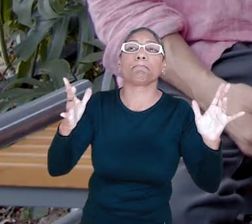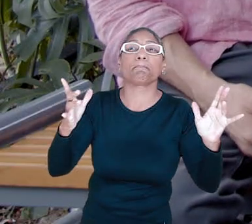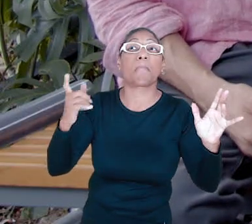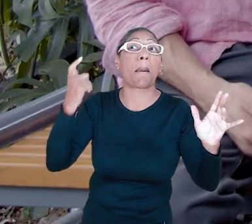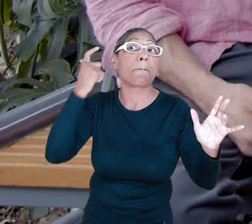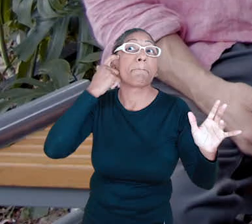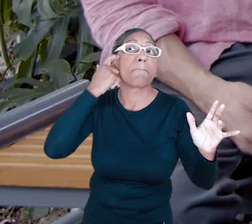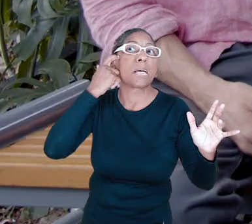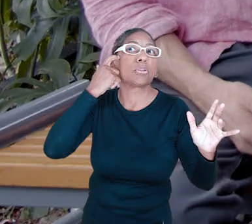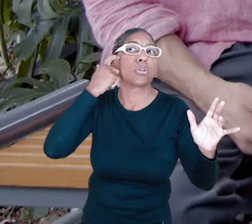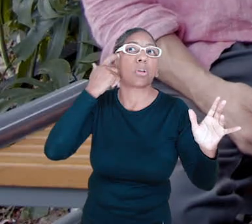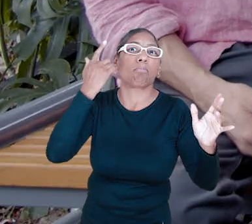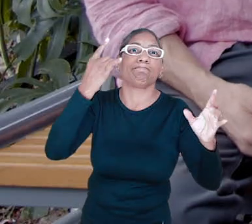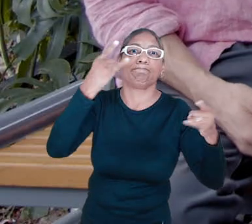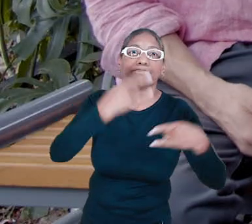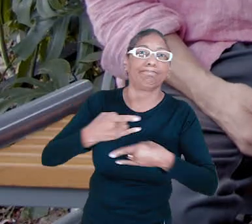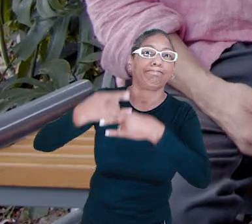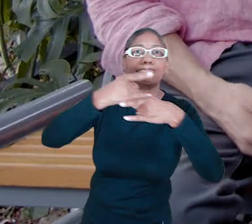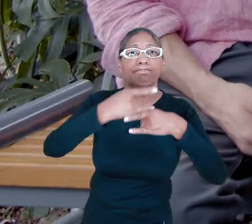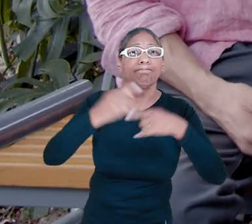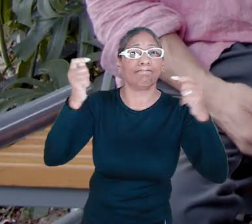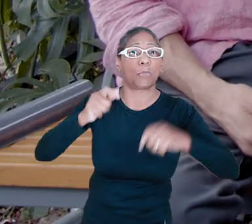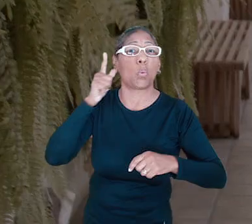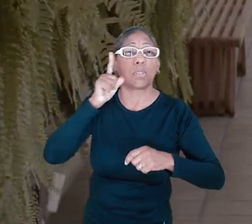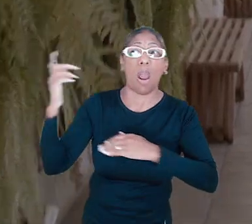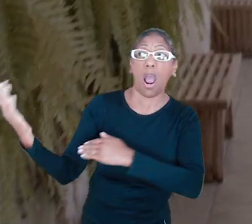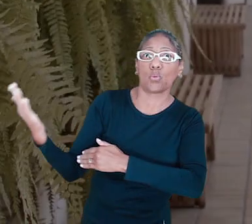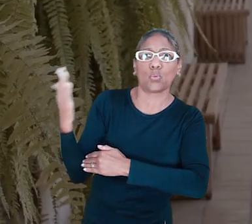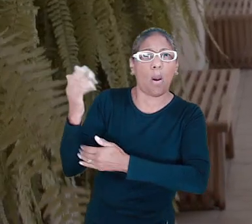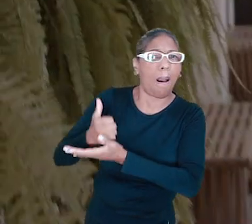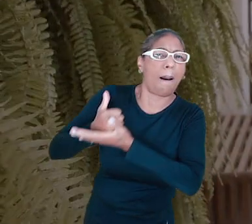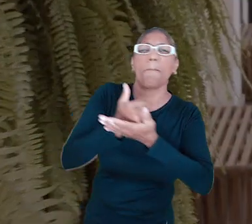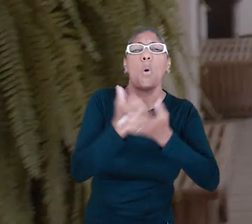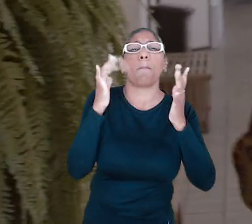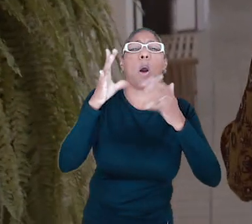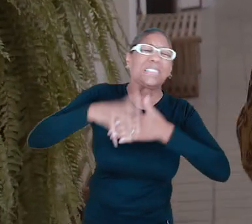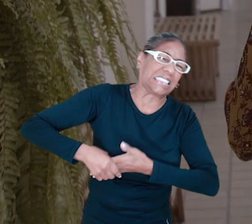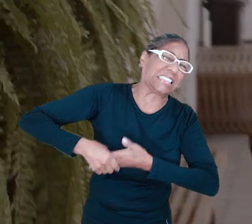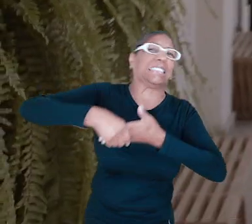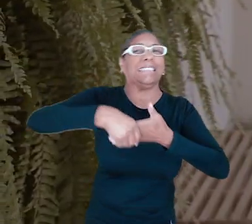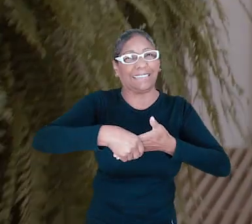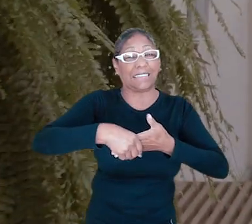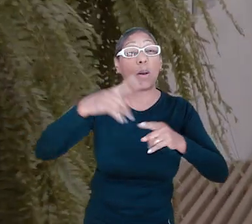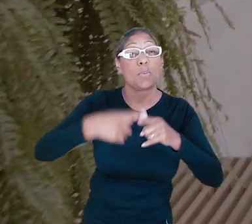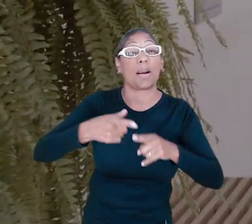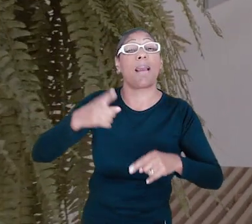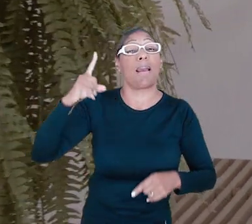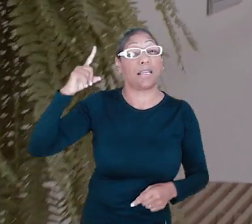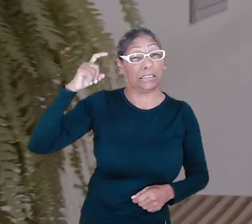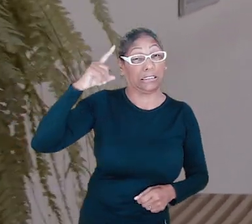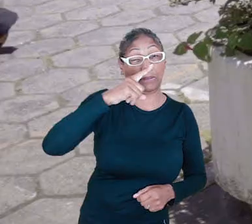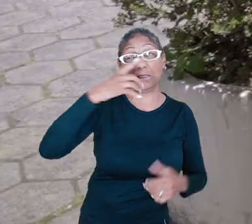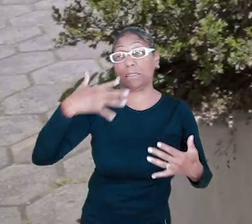sido pensado para o contexto pandêmico, me ajudou nesse momento, né? Foi lá e me deu a mão num momento que estava muito difícil de